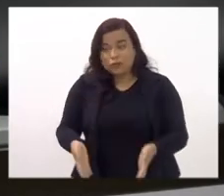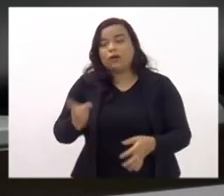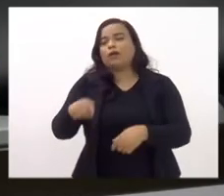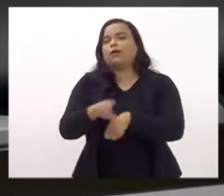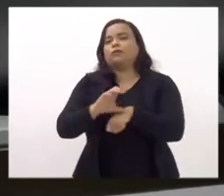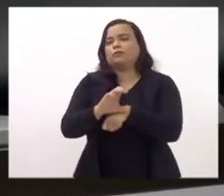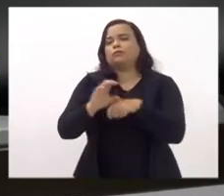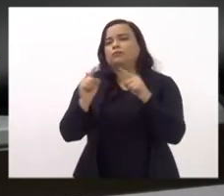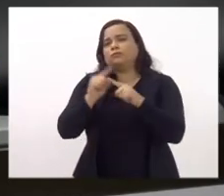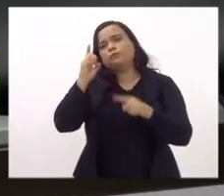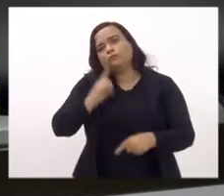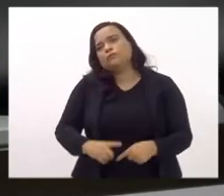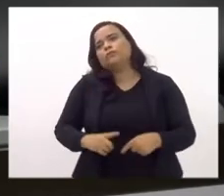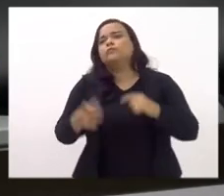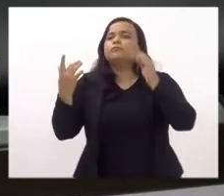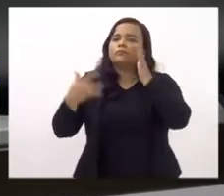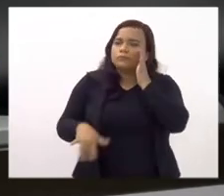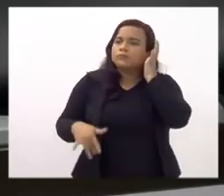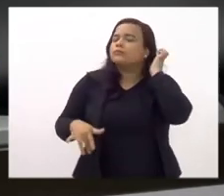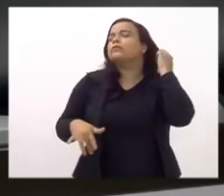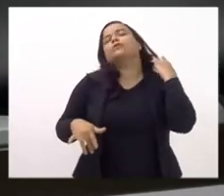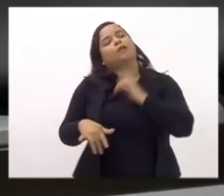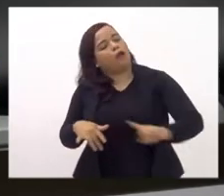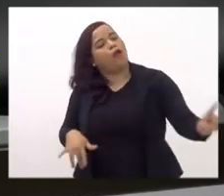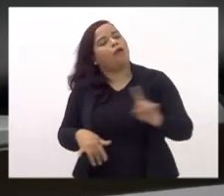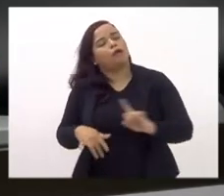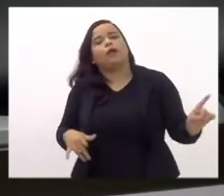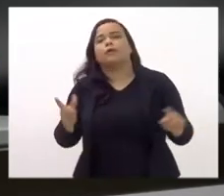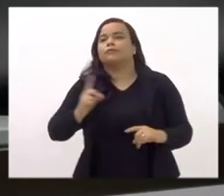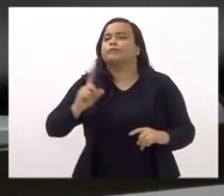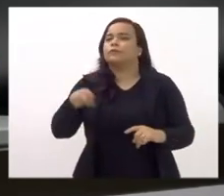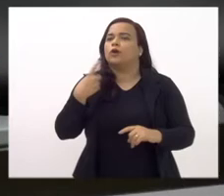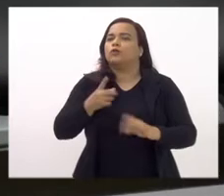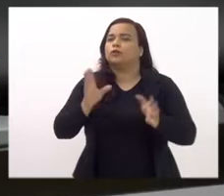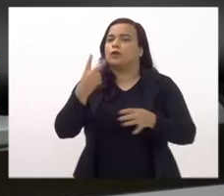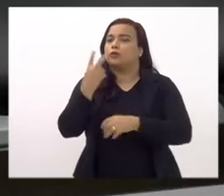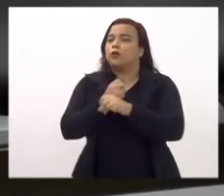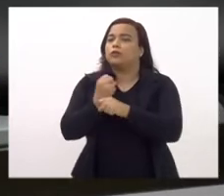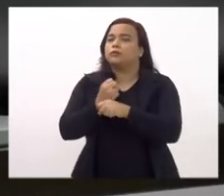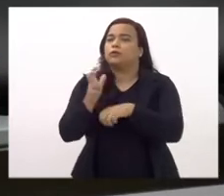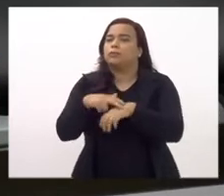constitucional, que infelizmente vem sendo negado, né? A gente passou aí 2 anos de pandemia,